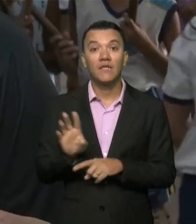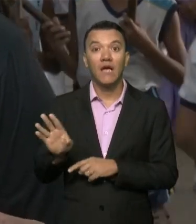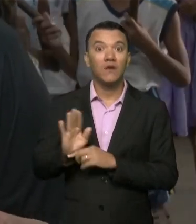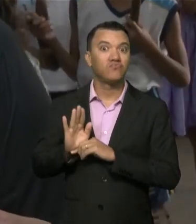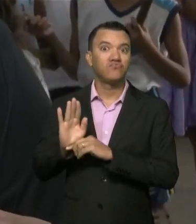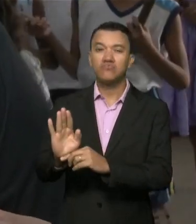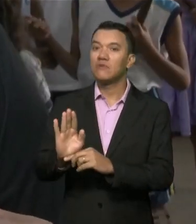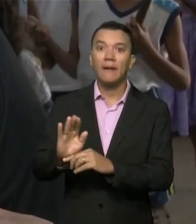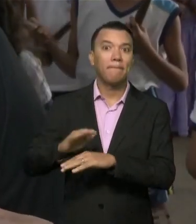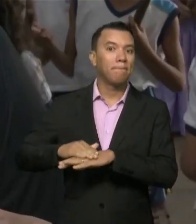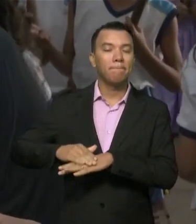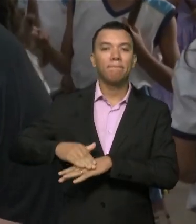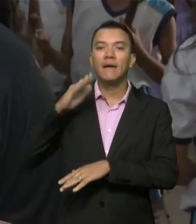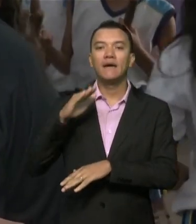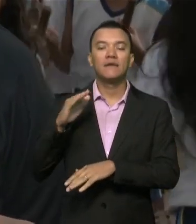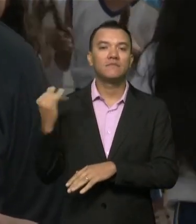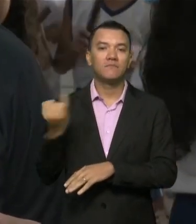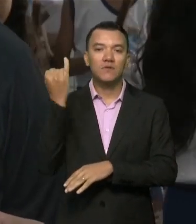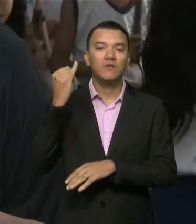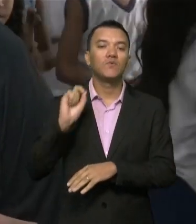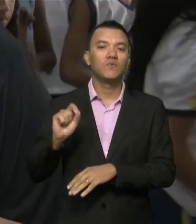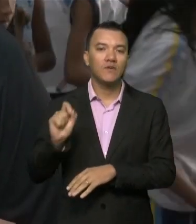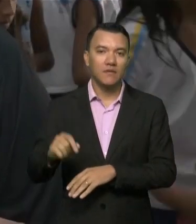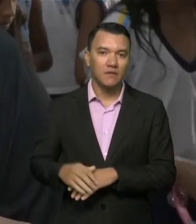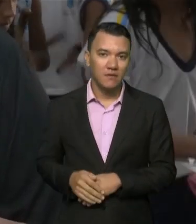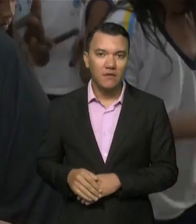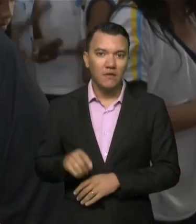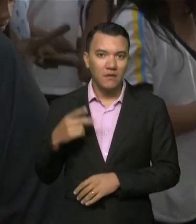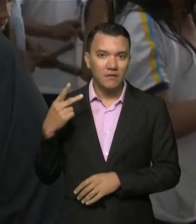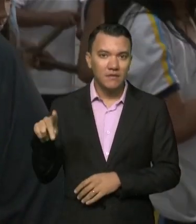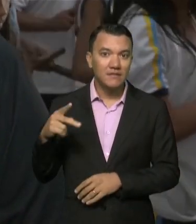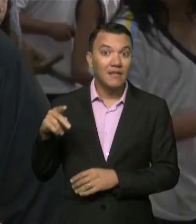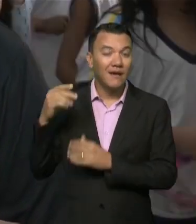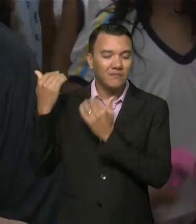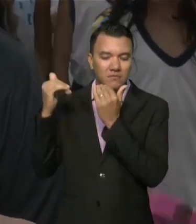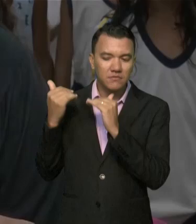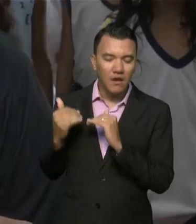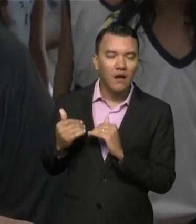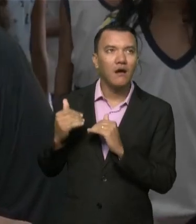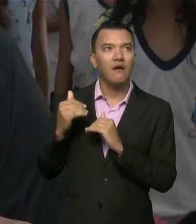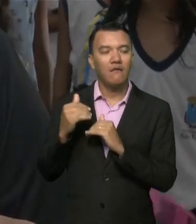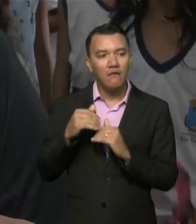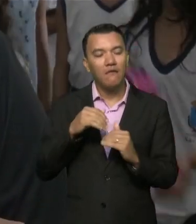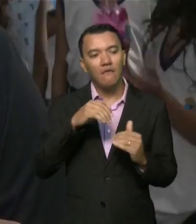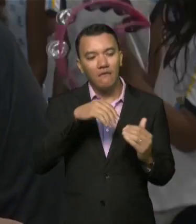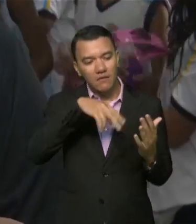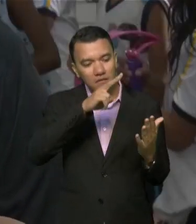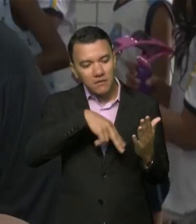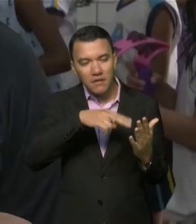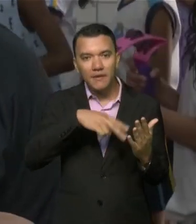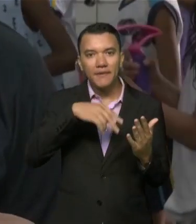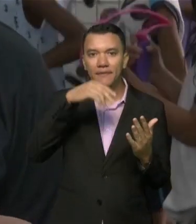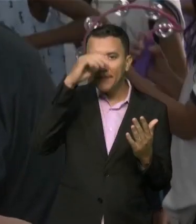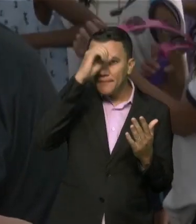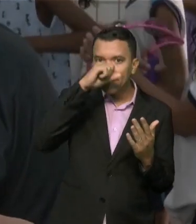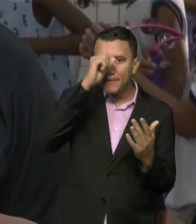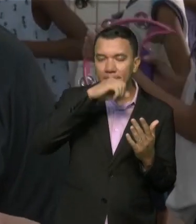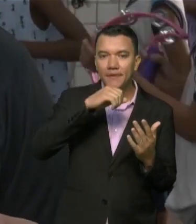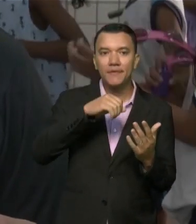benefício, digamos assim, a principal importância é que o processo de alfabetização, leitura e escrita, que